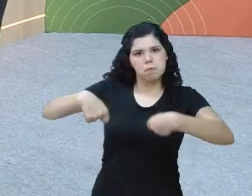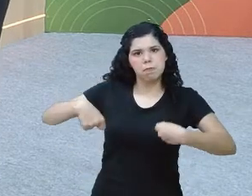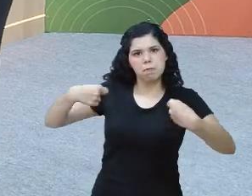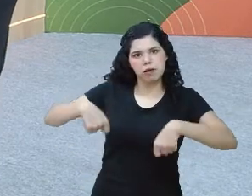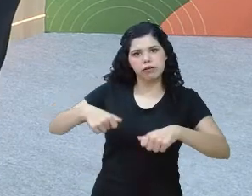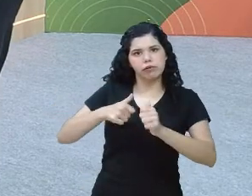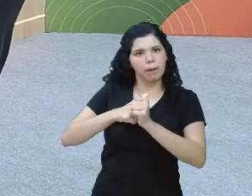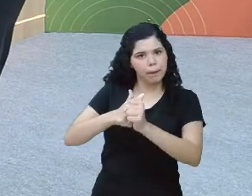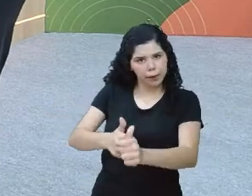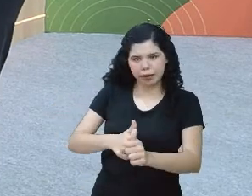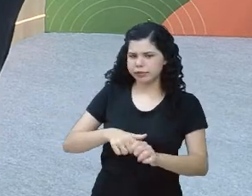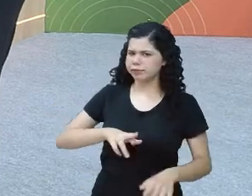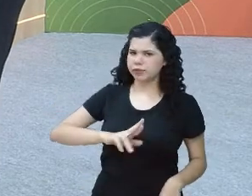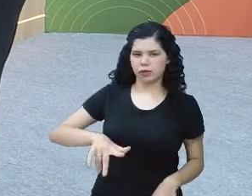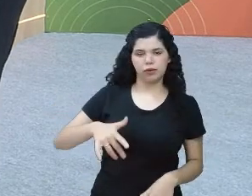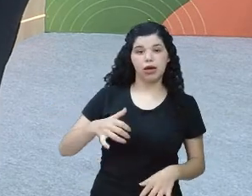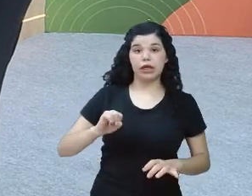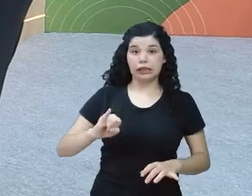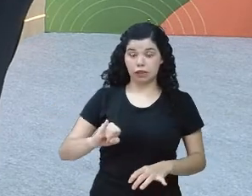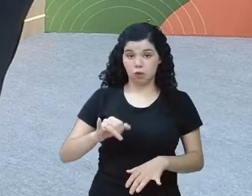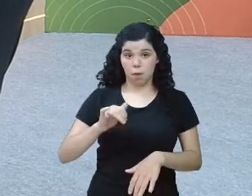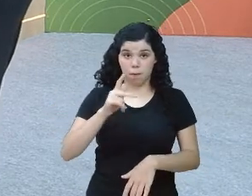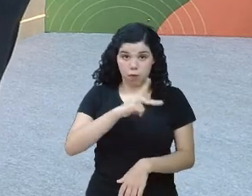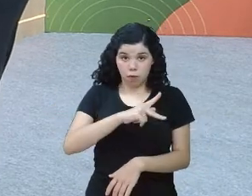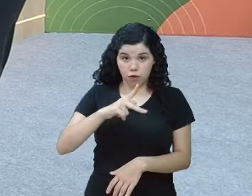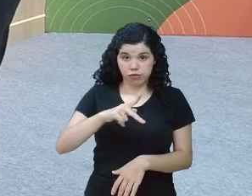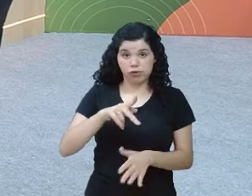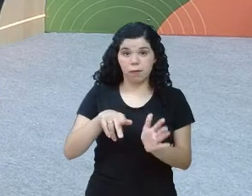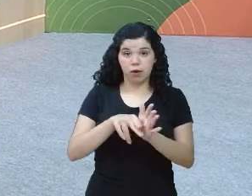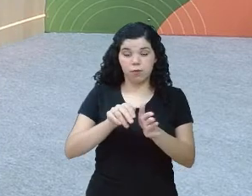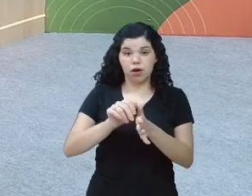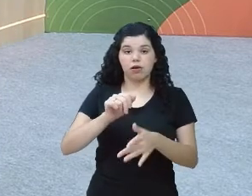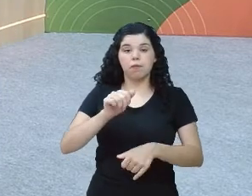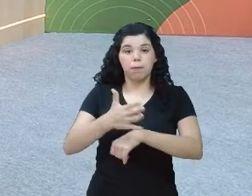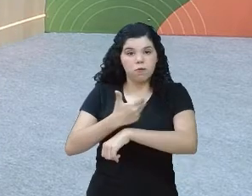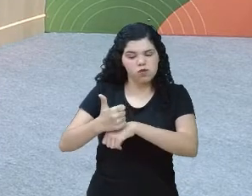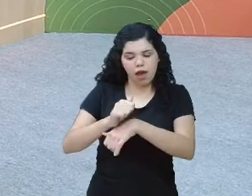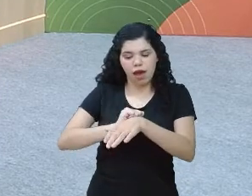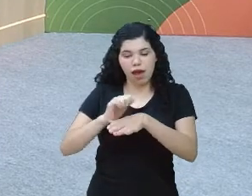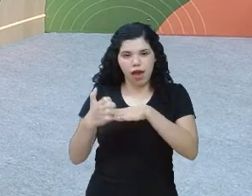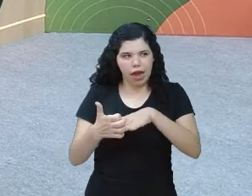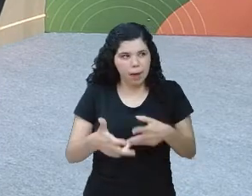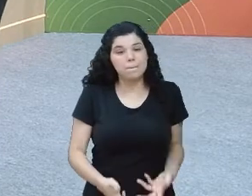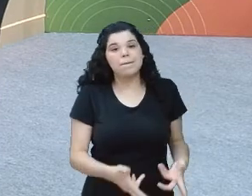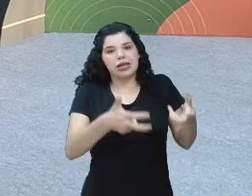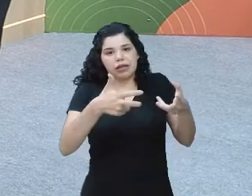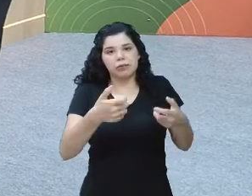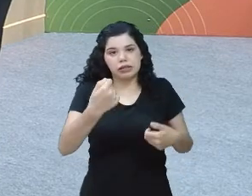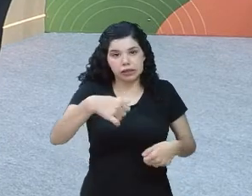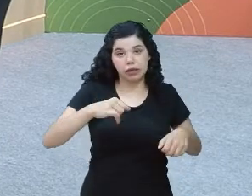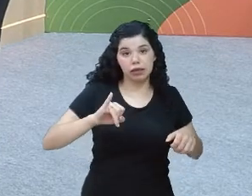desse acompanhante. O profissional do AEE que vai identificar essa necessidade.